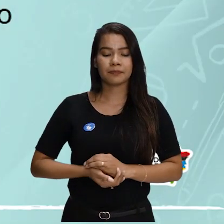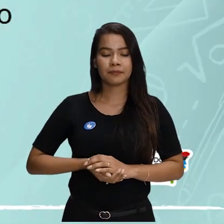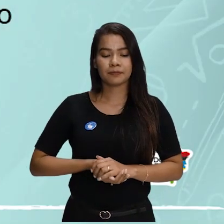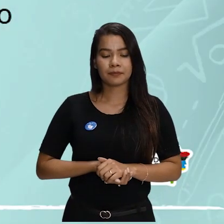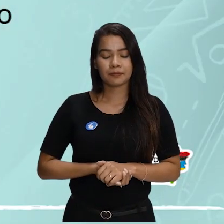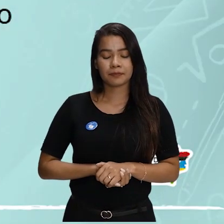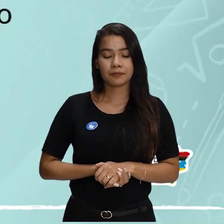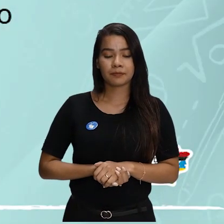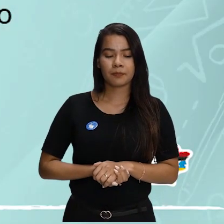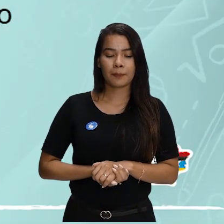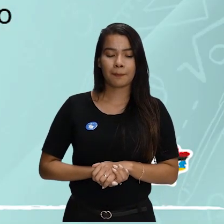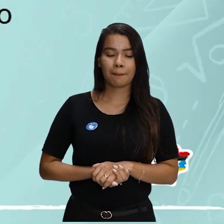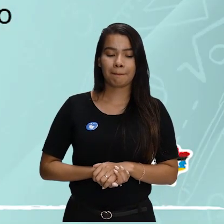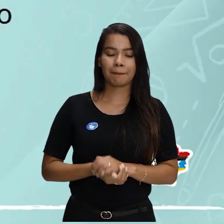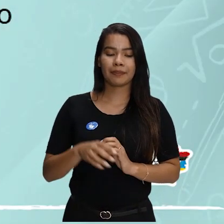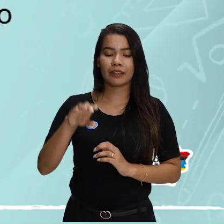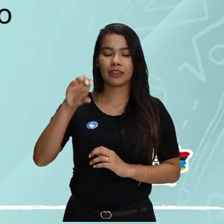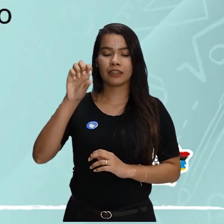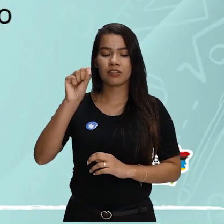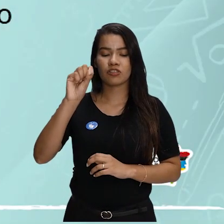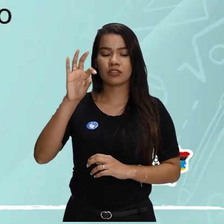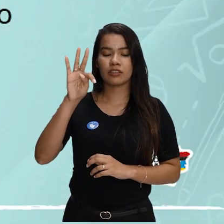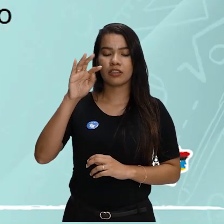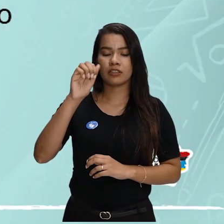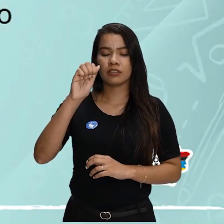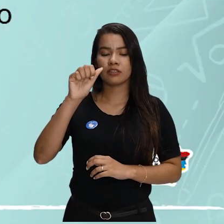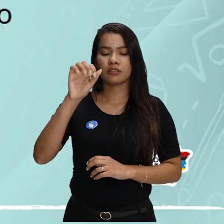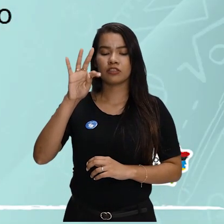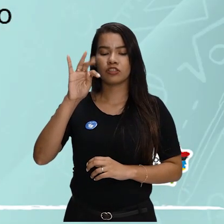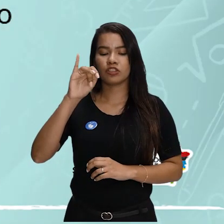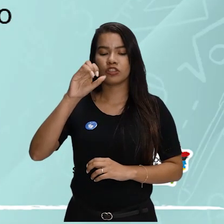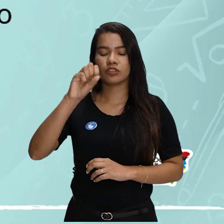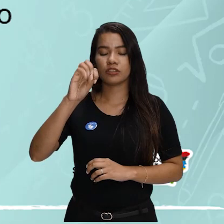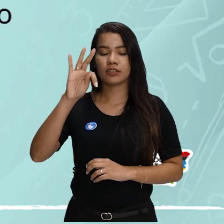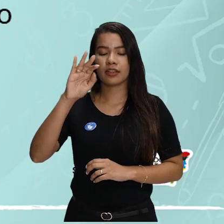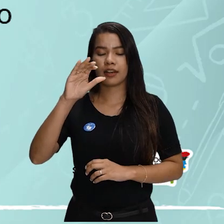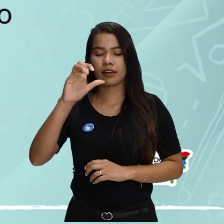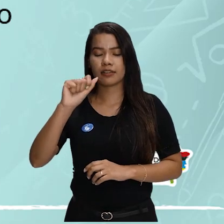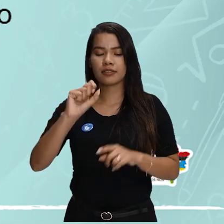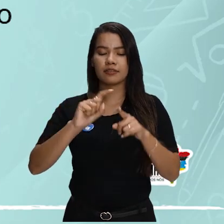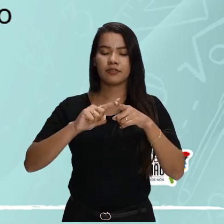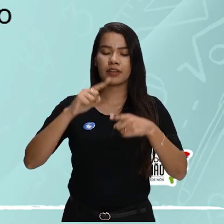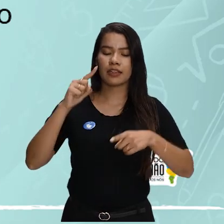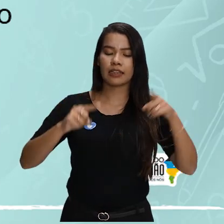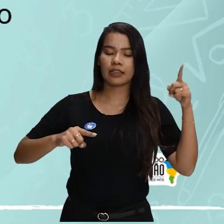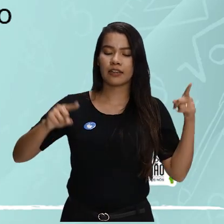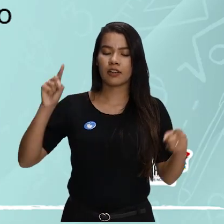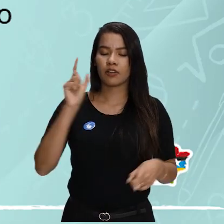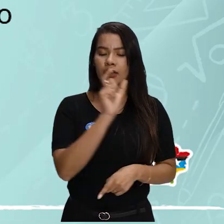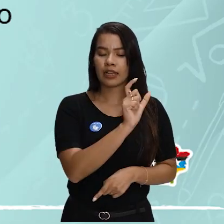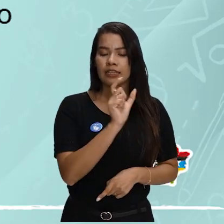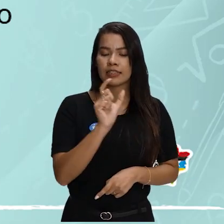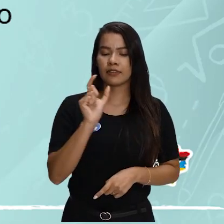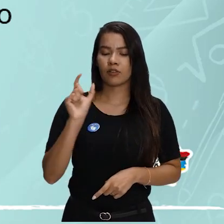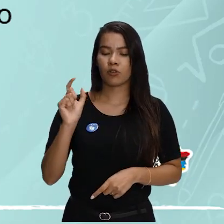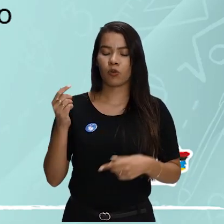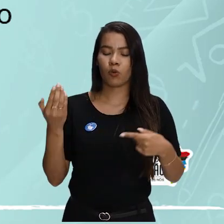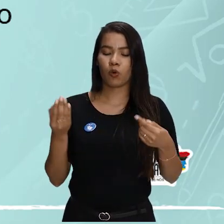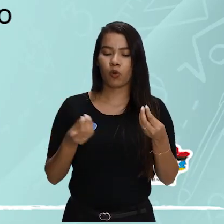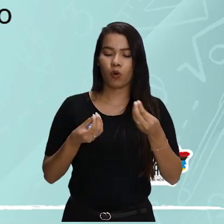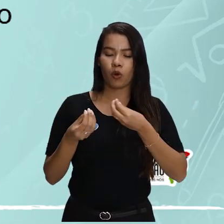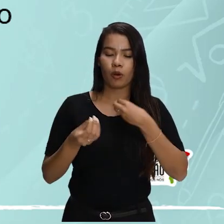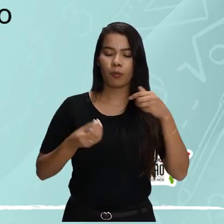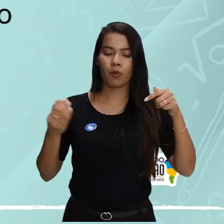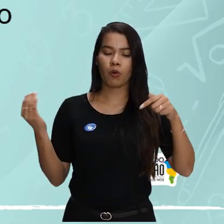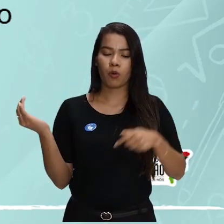Pará. Em estatística, as variáveis são classificadas como qualitativas e quantitativas. Então